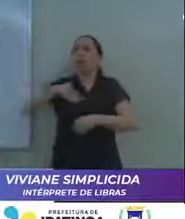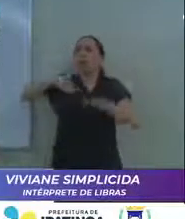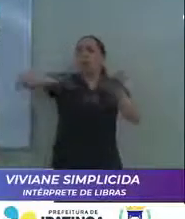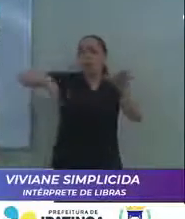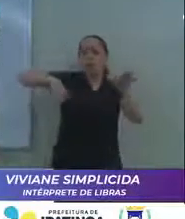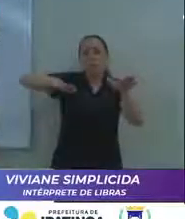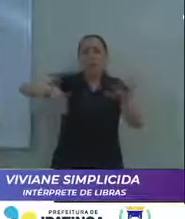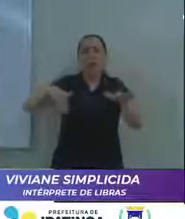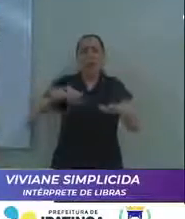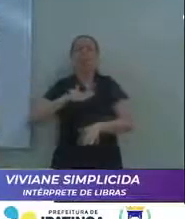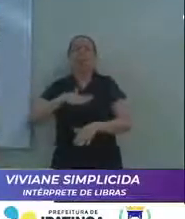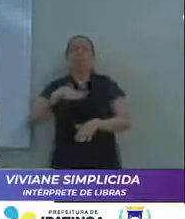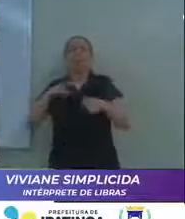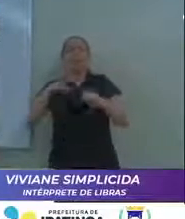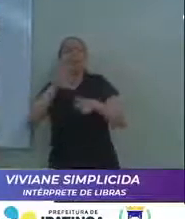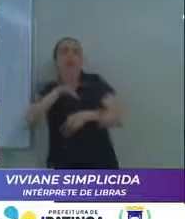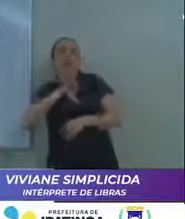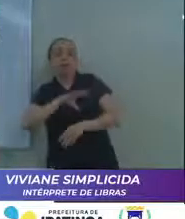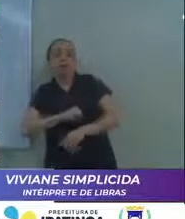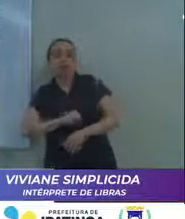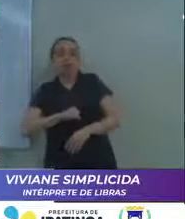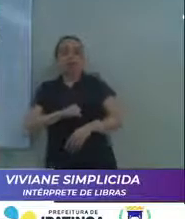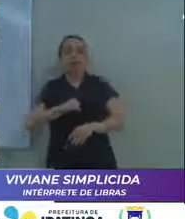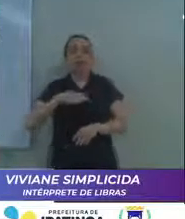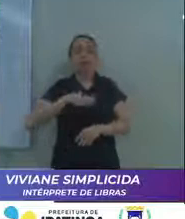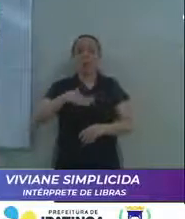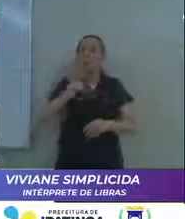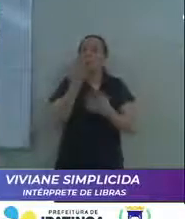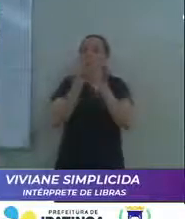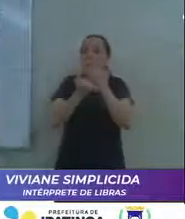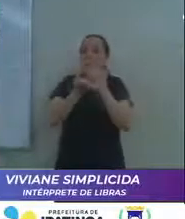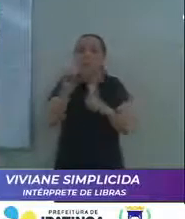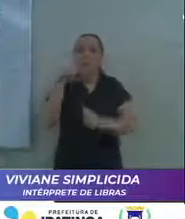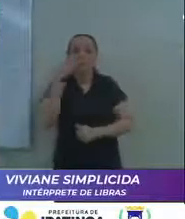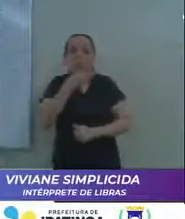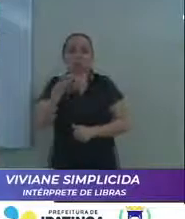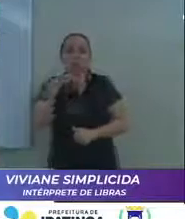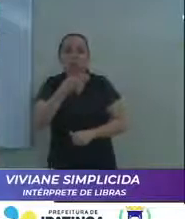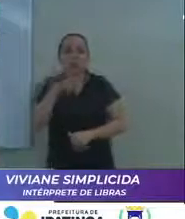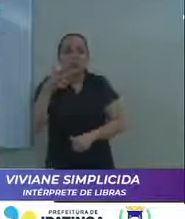meu refúgio. Eu adoro comer doces.